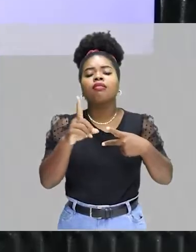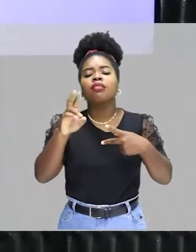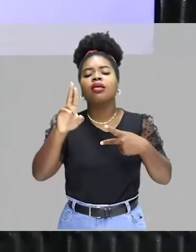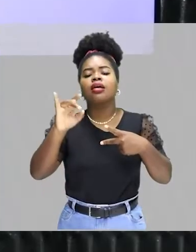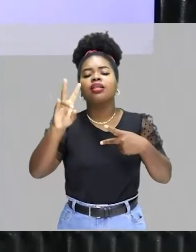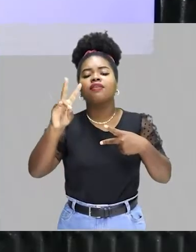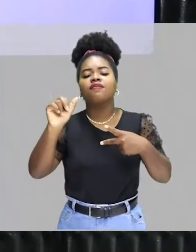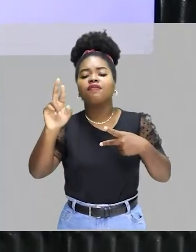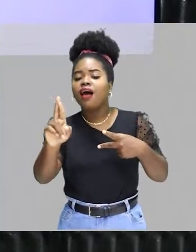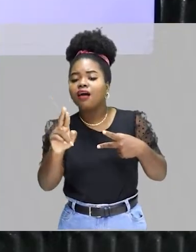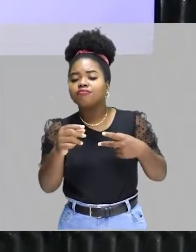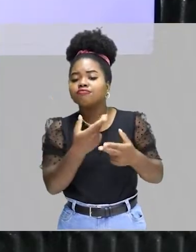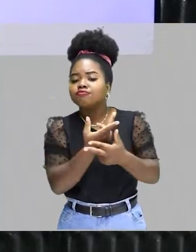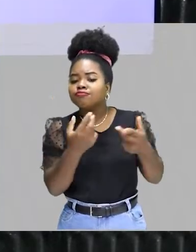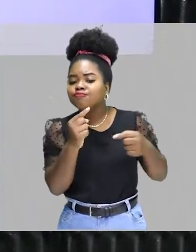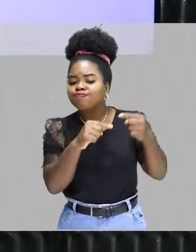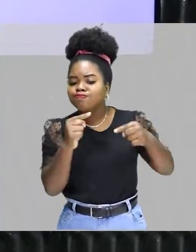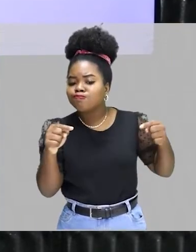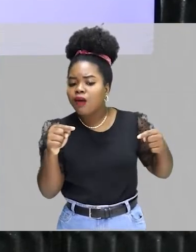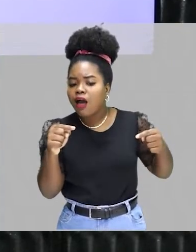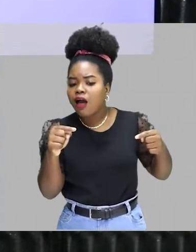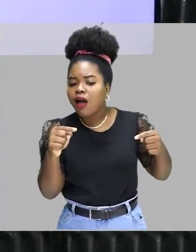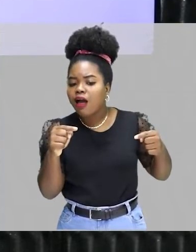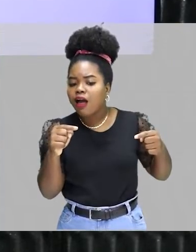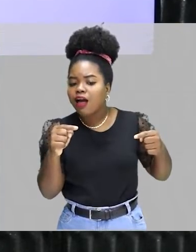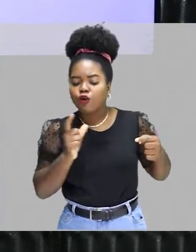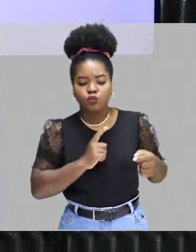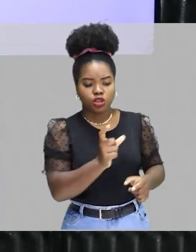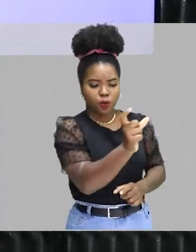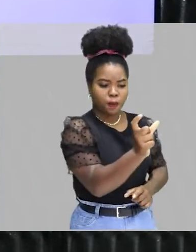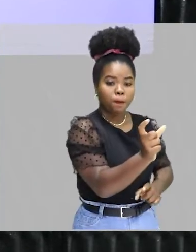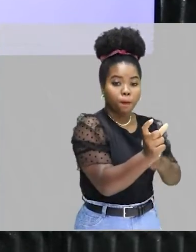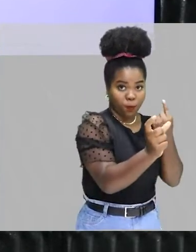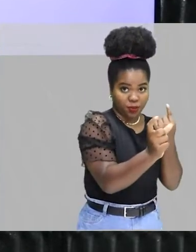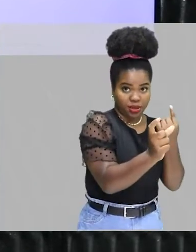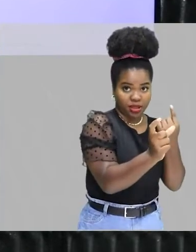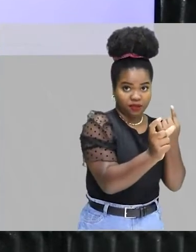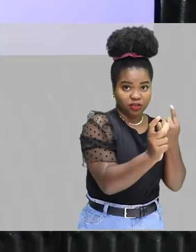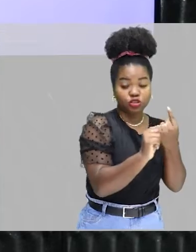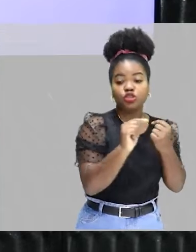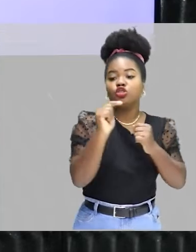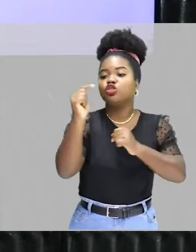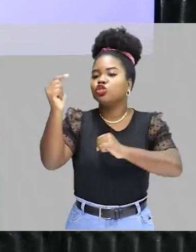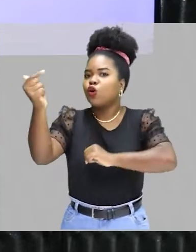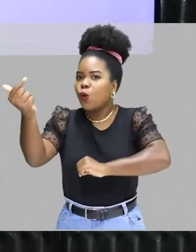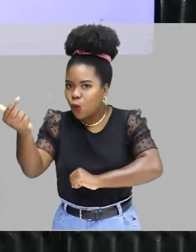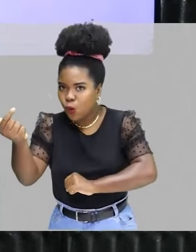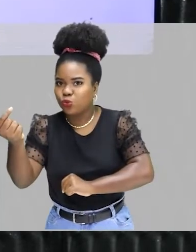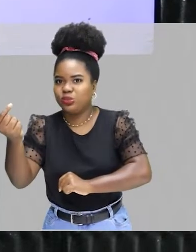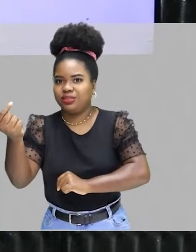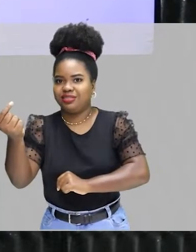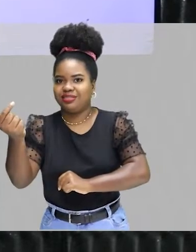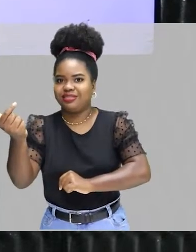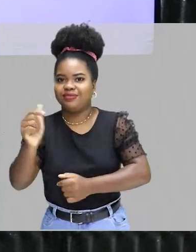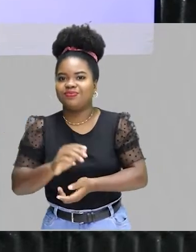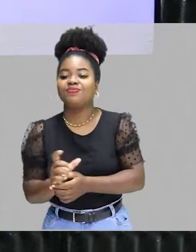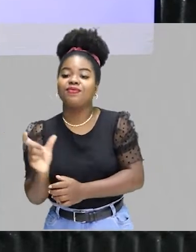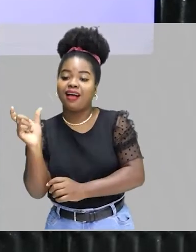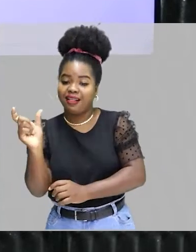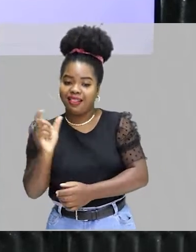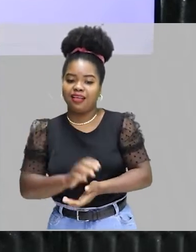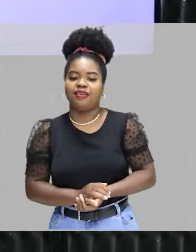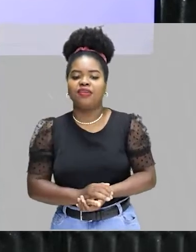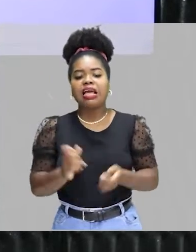sabe. É quando você traz uma palavra de outra. E essa derivação pode ser